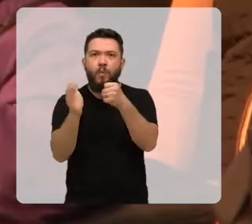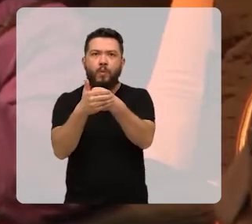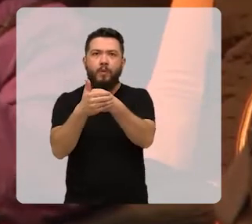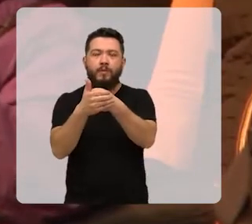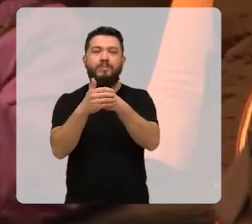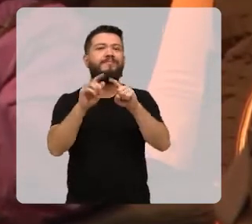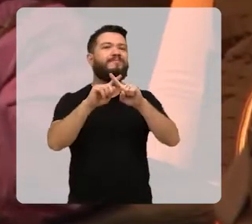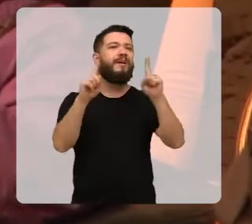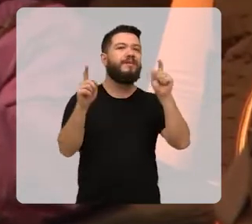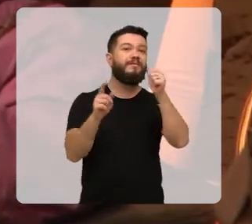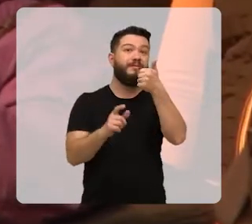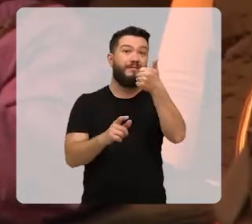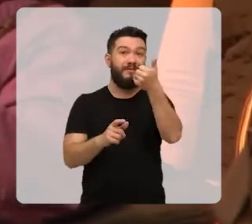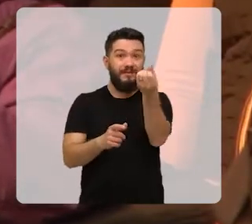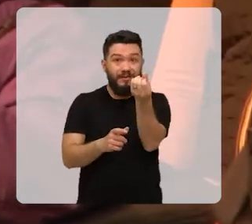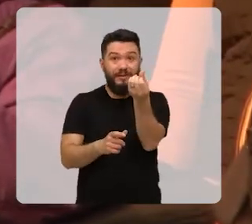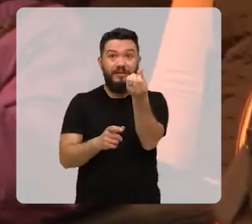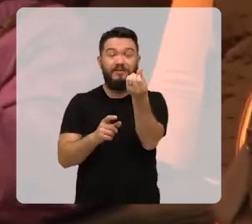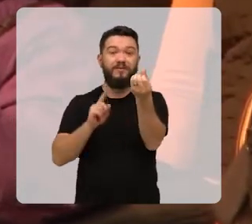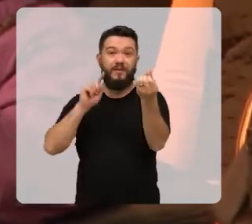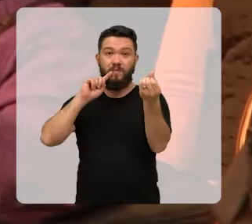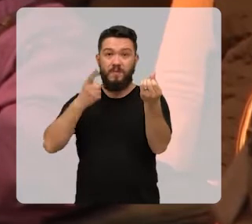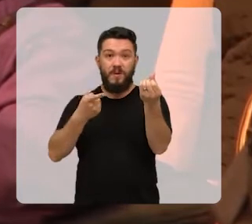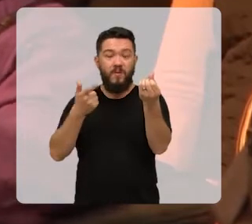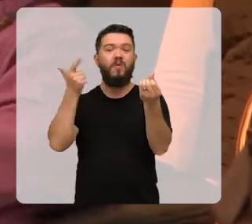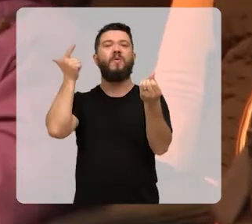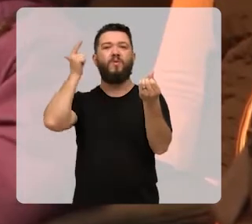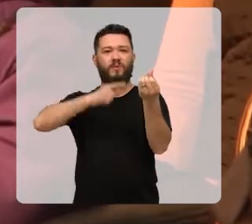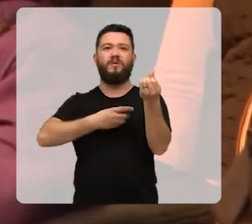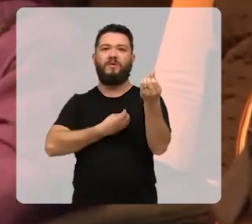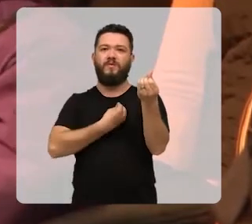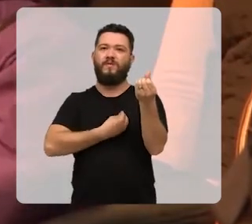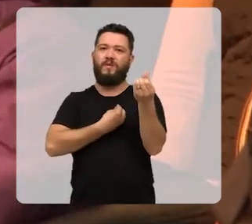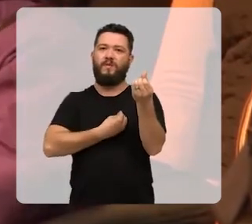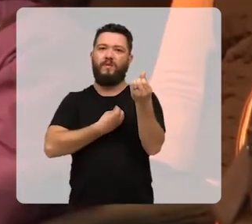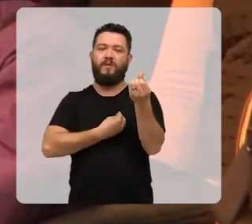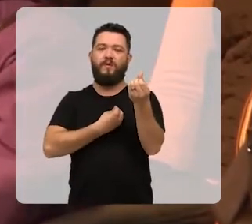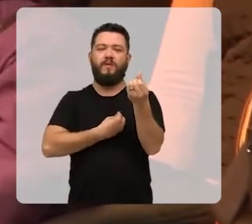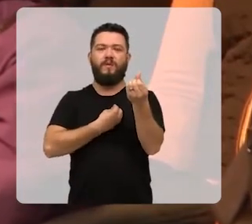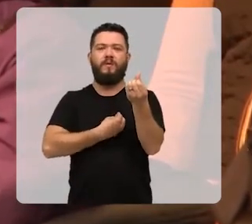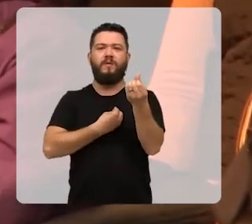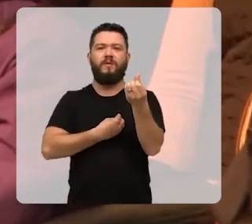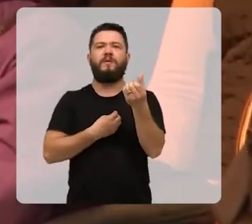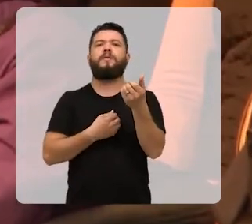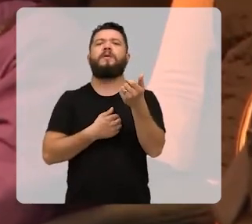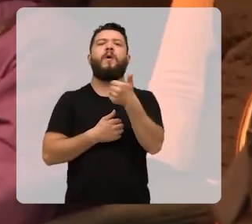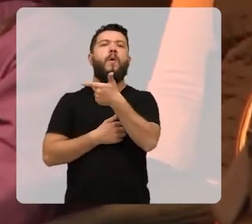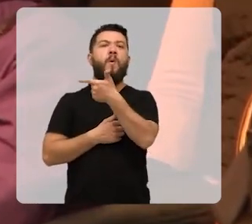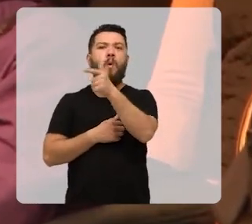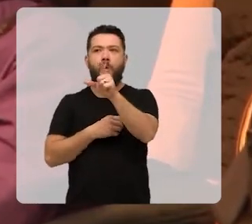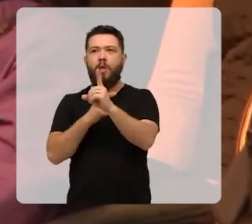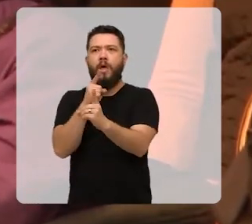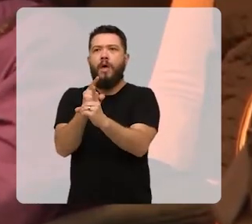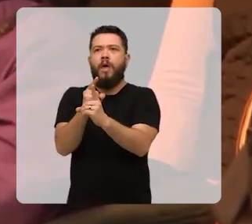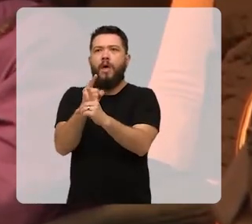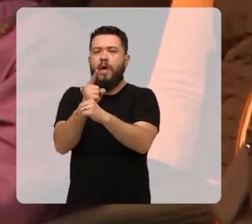16 mil conseguiram se salvar os outros foram achados através de